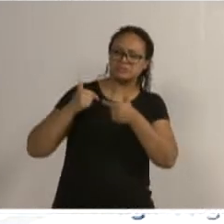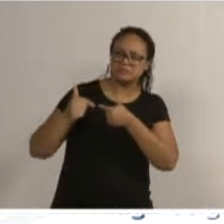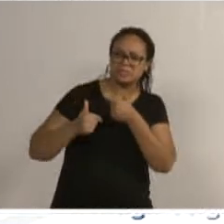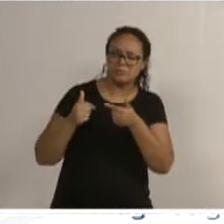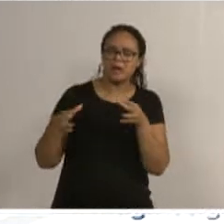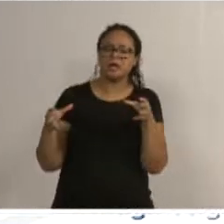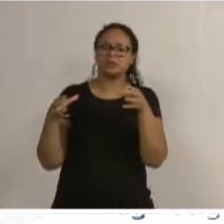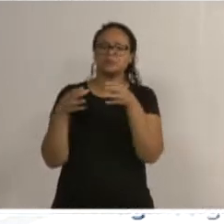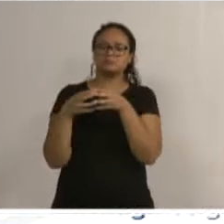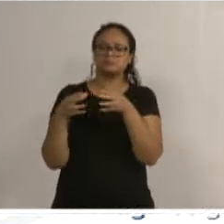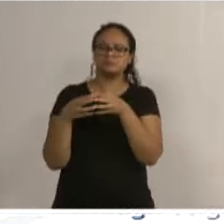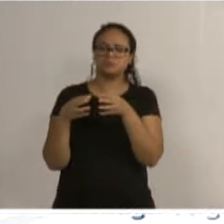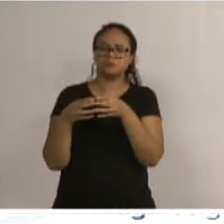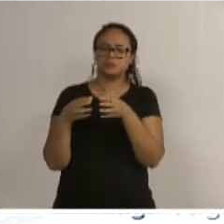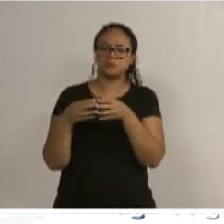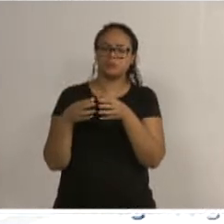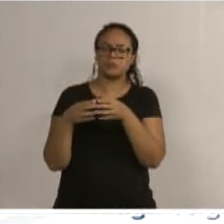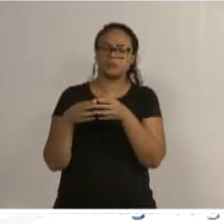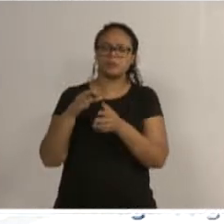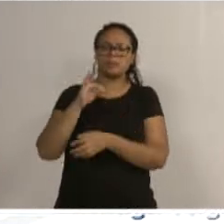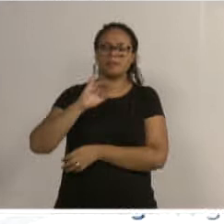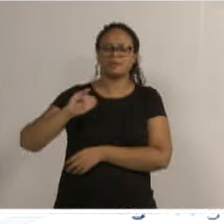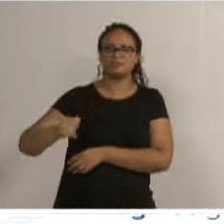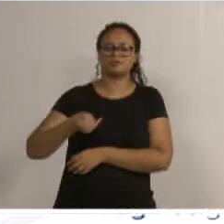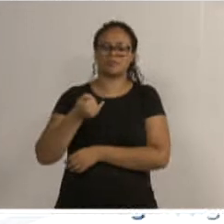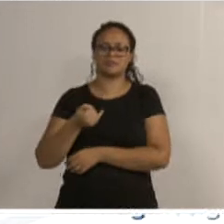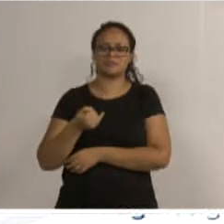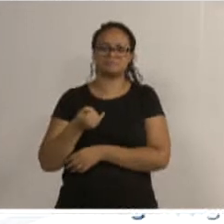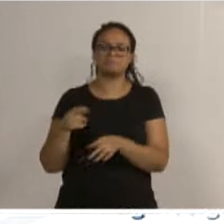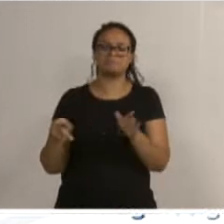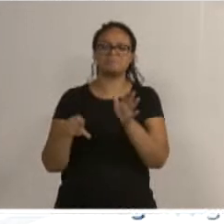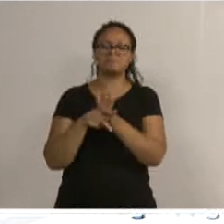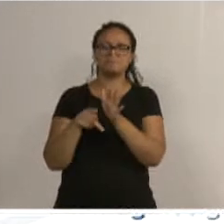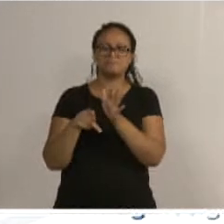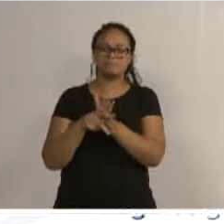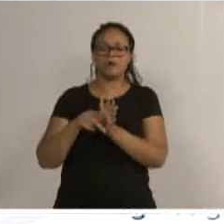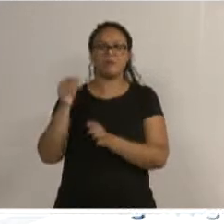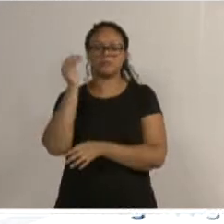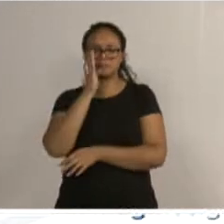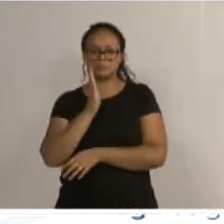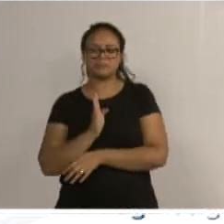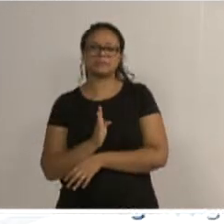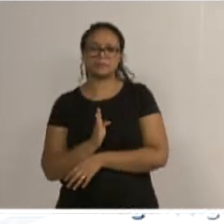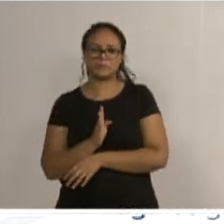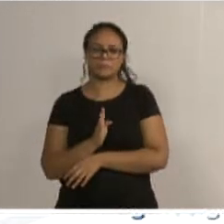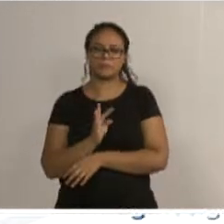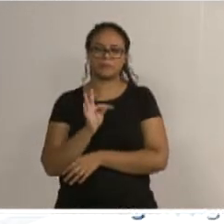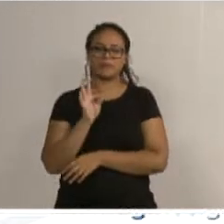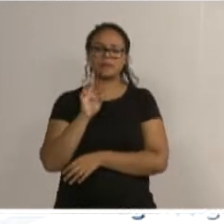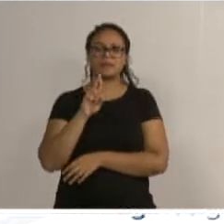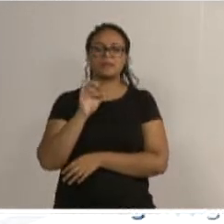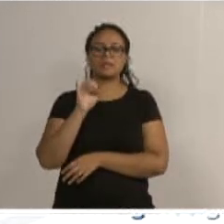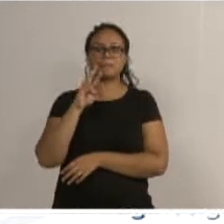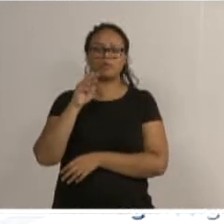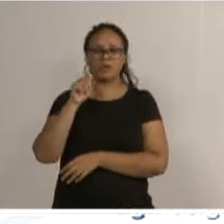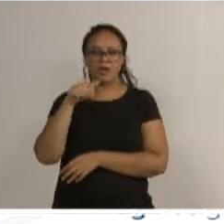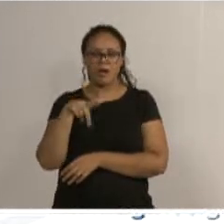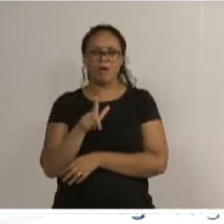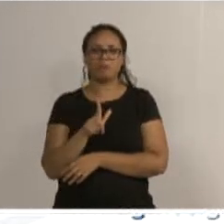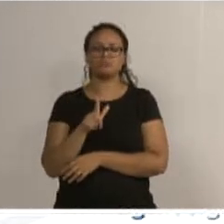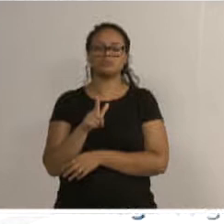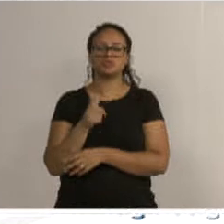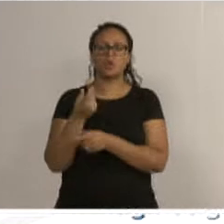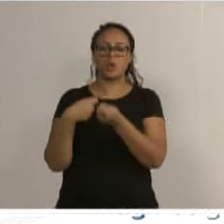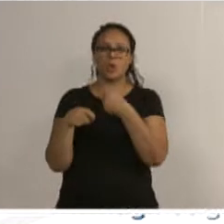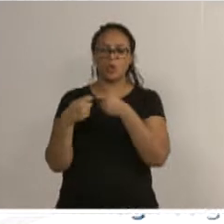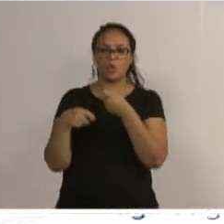do Brasil. Ele é o único convidado, fora dos técnicos dos tribunais de contas, a participar esse ano de 6